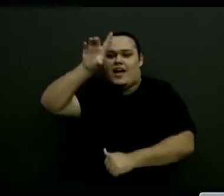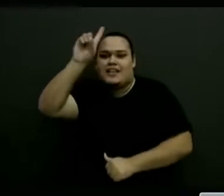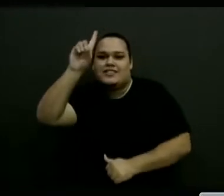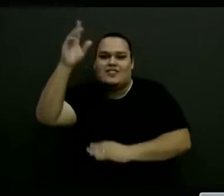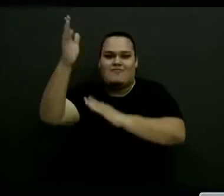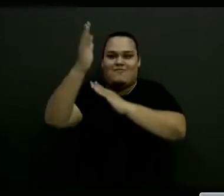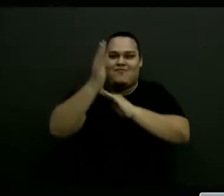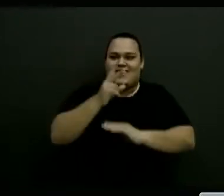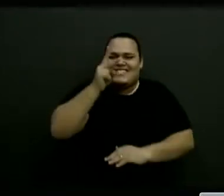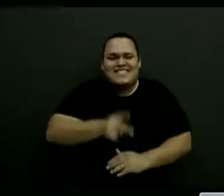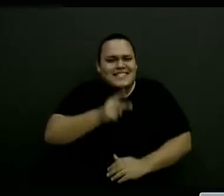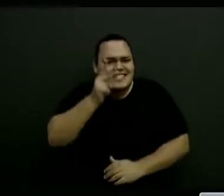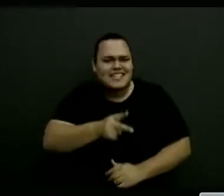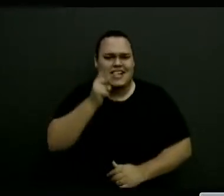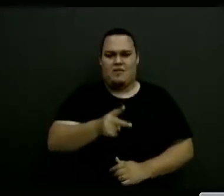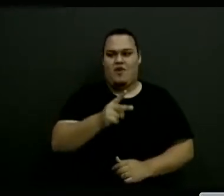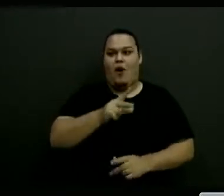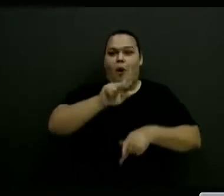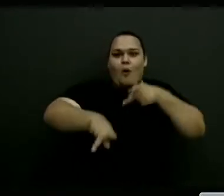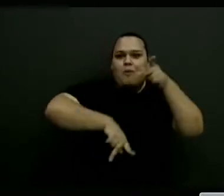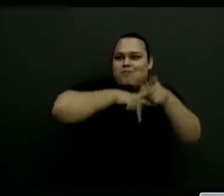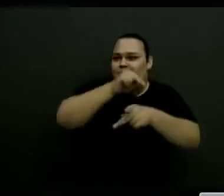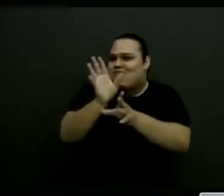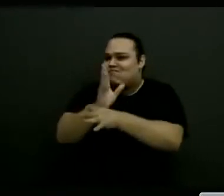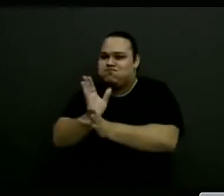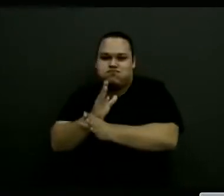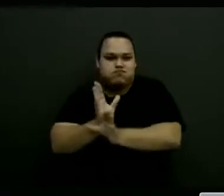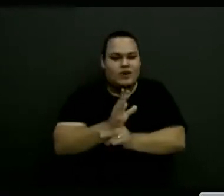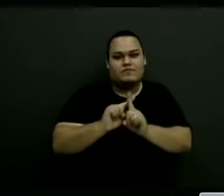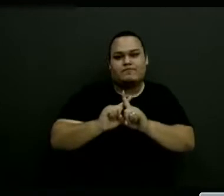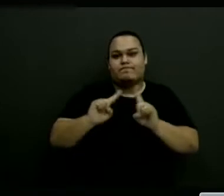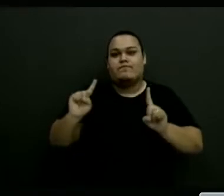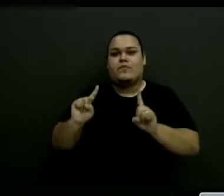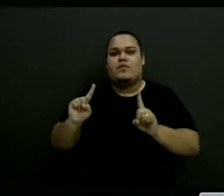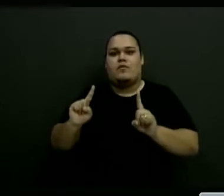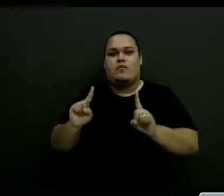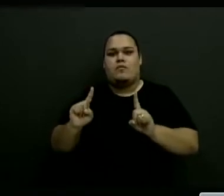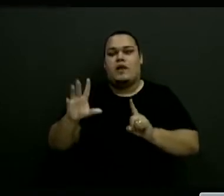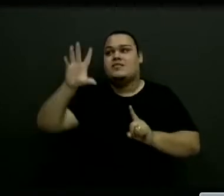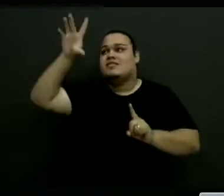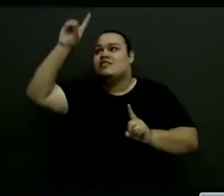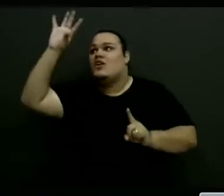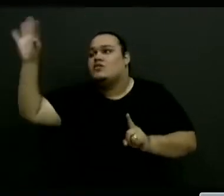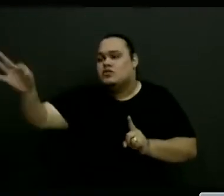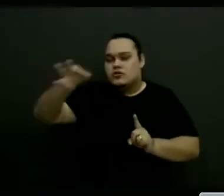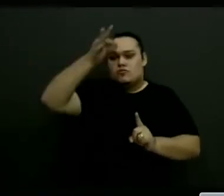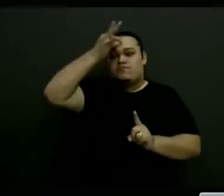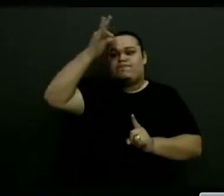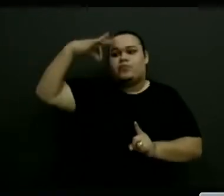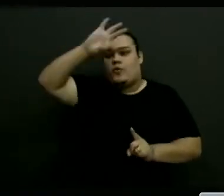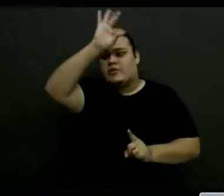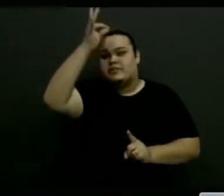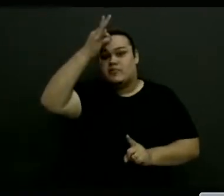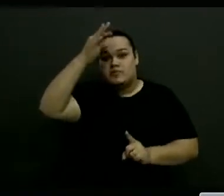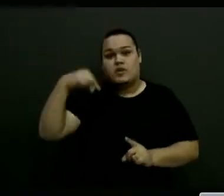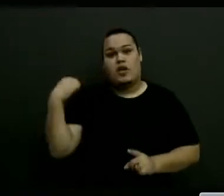Judá. E o encheu do Espírito de Deus. Olha que formoso! E o encheu do Espírito